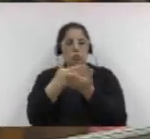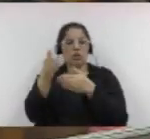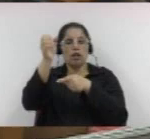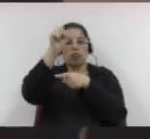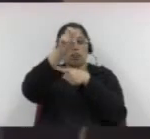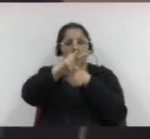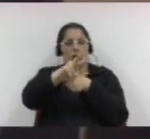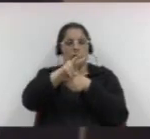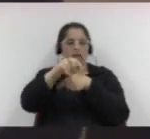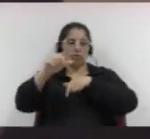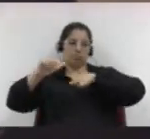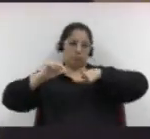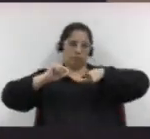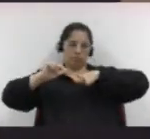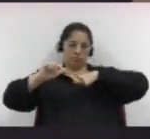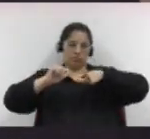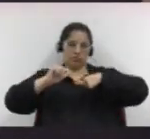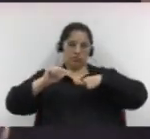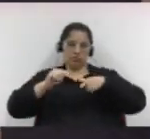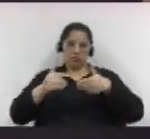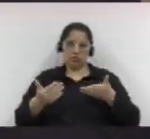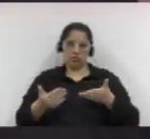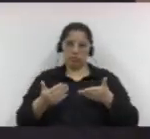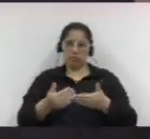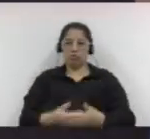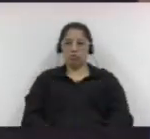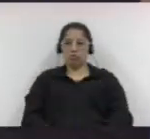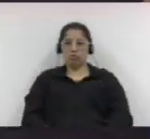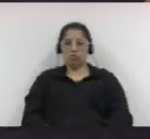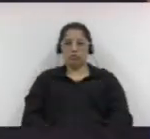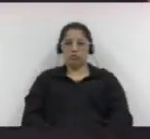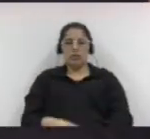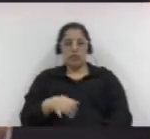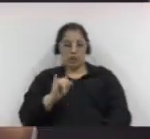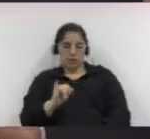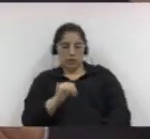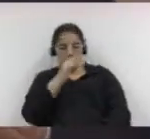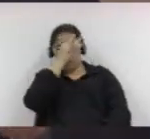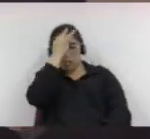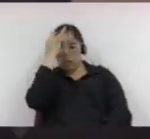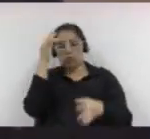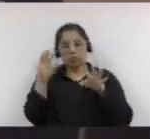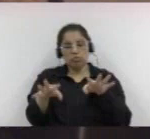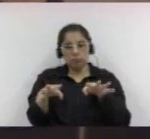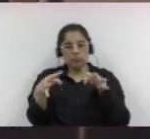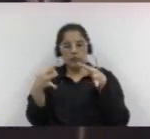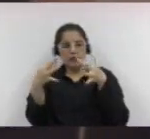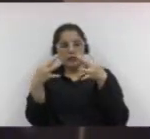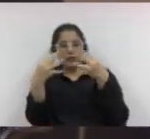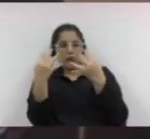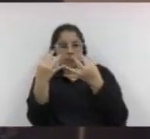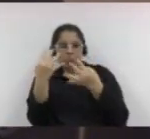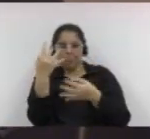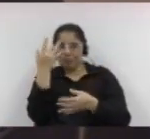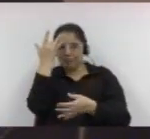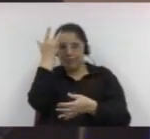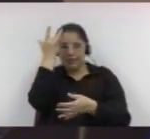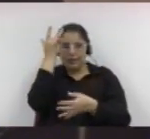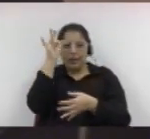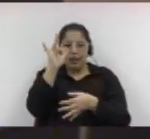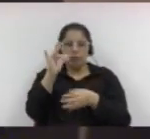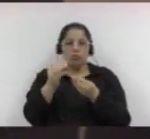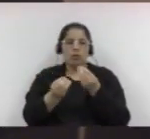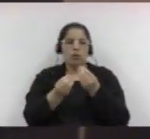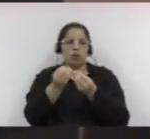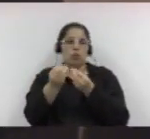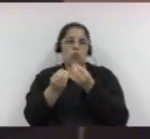município. Talvez a pessoa que me ouve ou que me assiste, ou até mesmo que está aqui, não tenha a dimensão